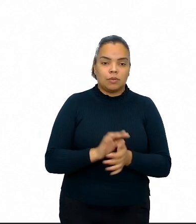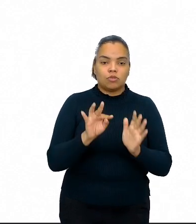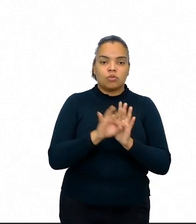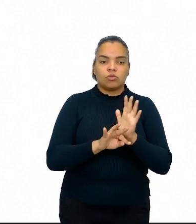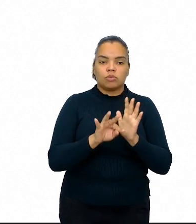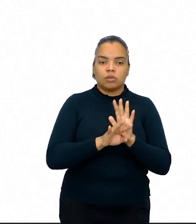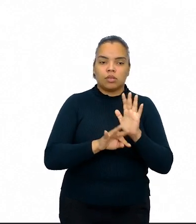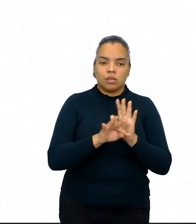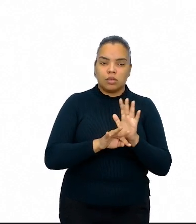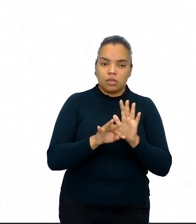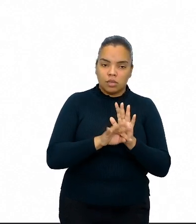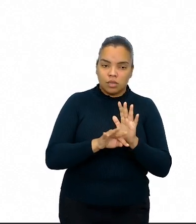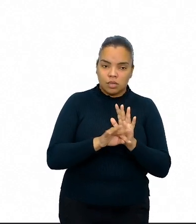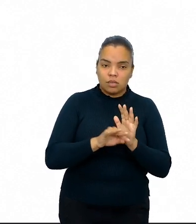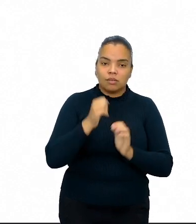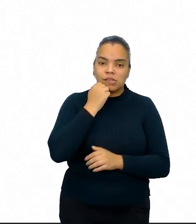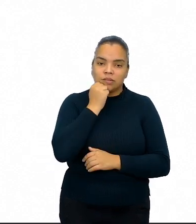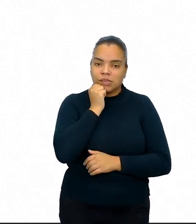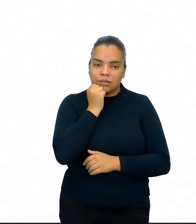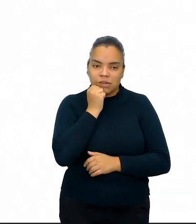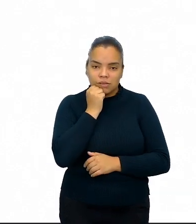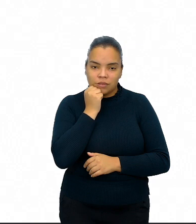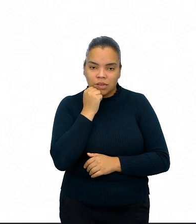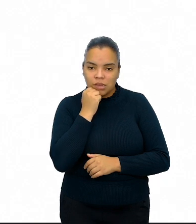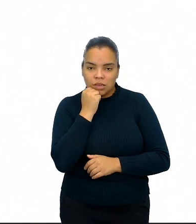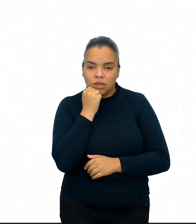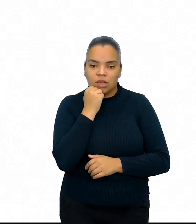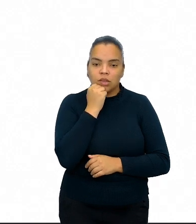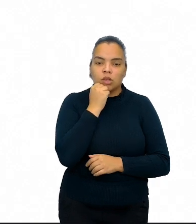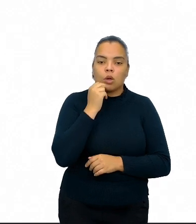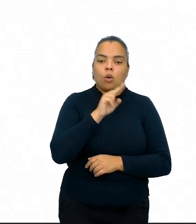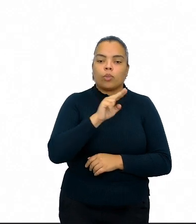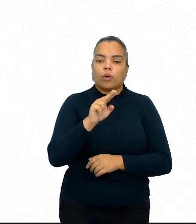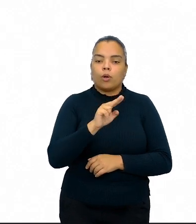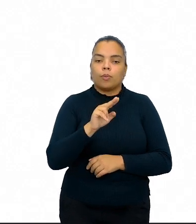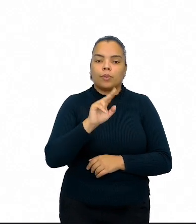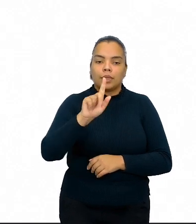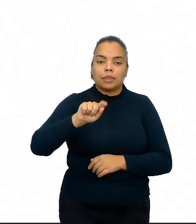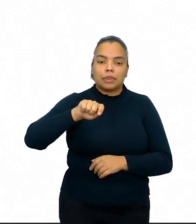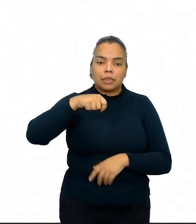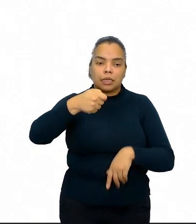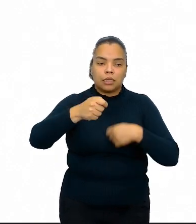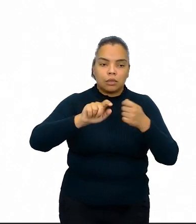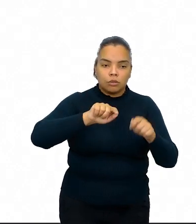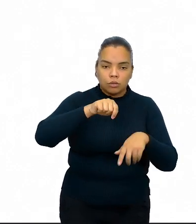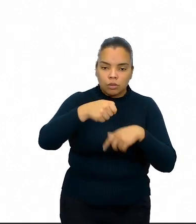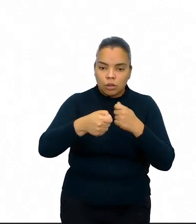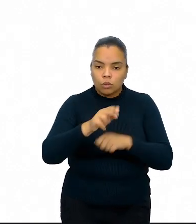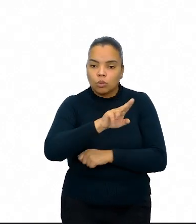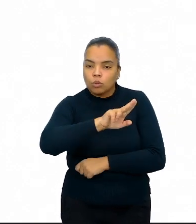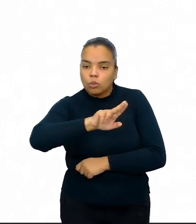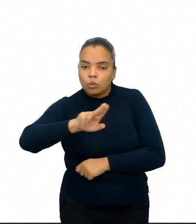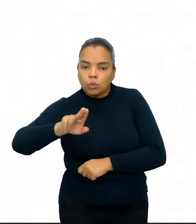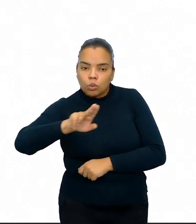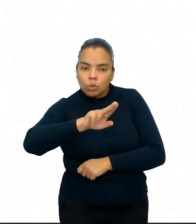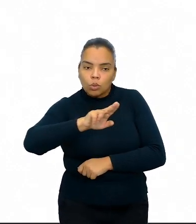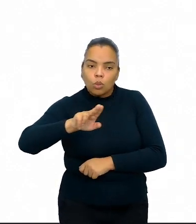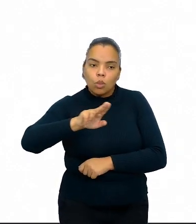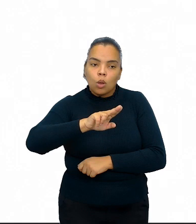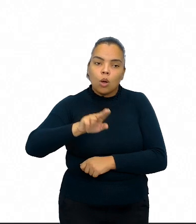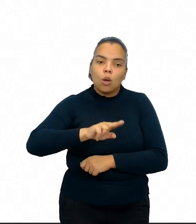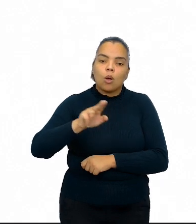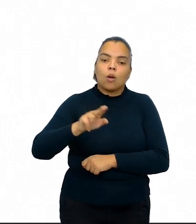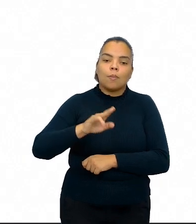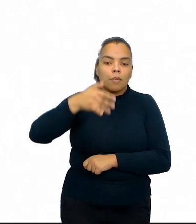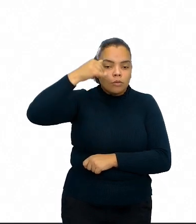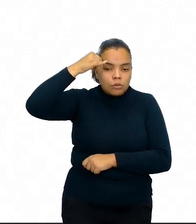divulgação científica intitulado Dando Nome aos Bois e a Todos os Animais e Plantas, que